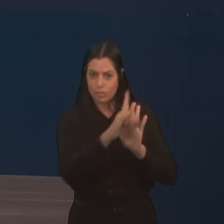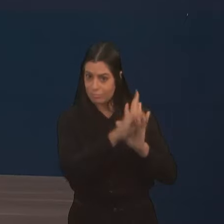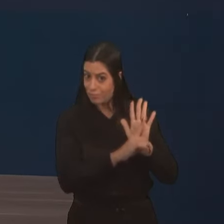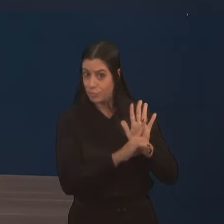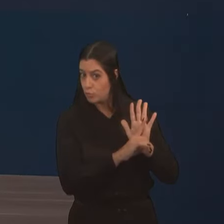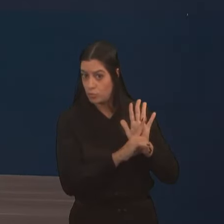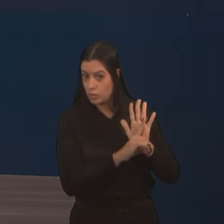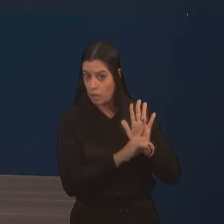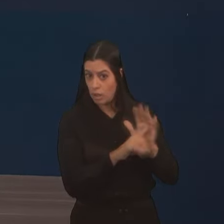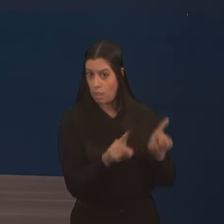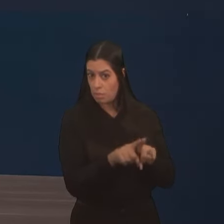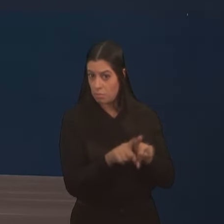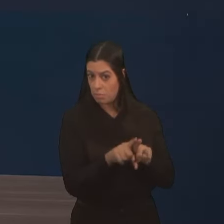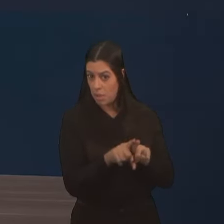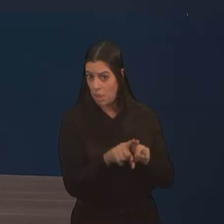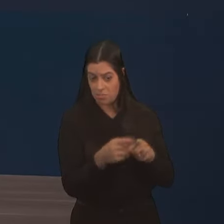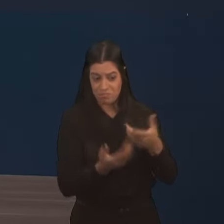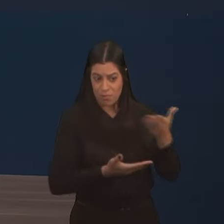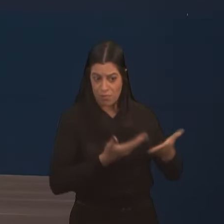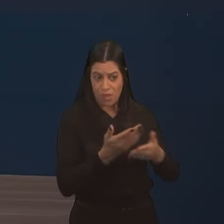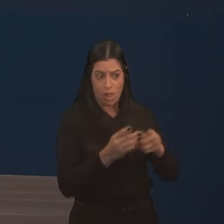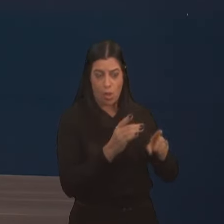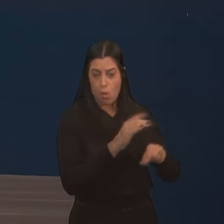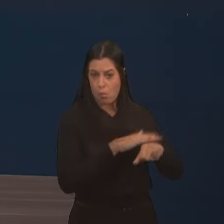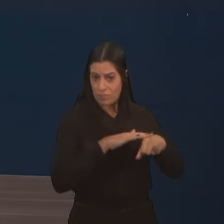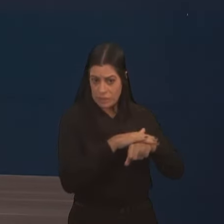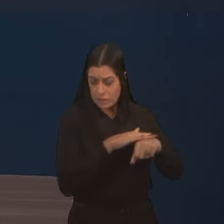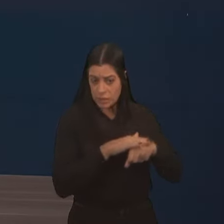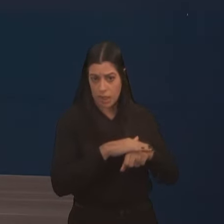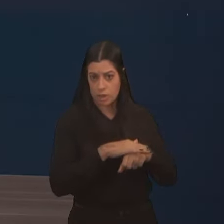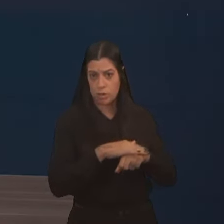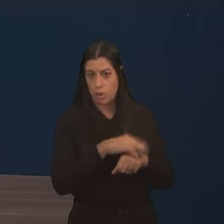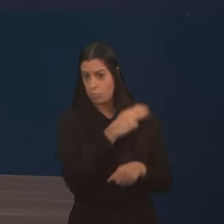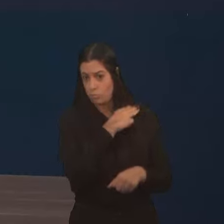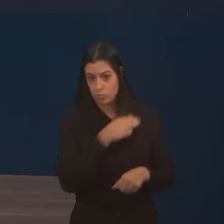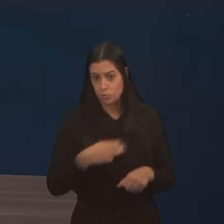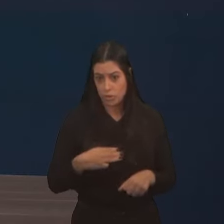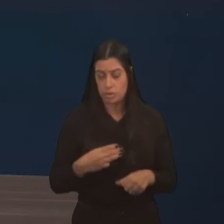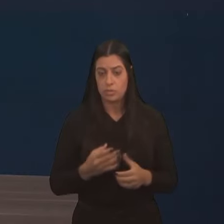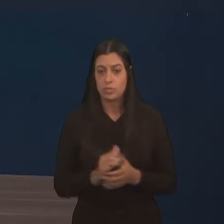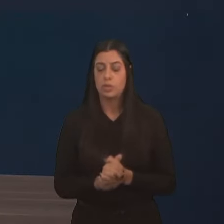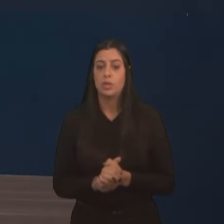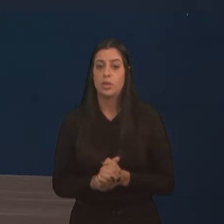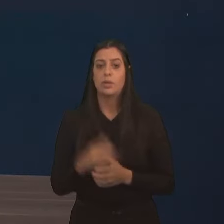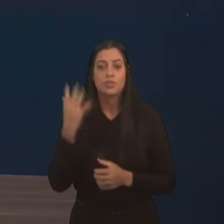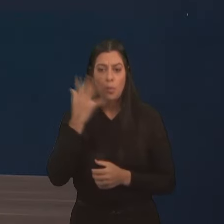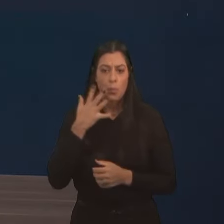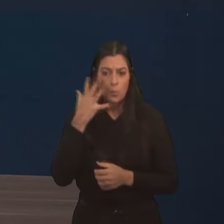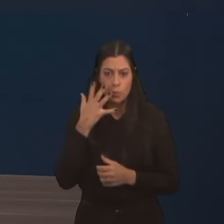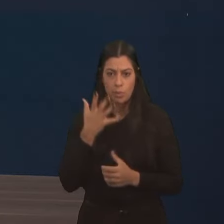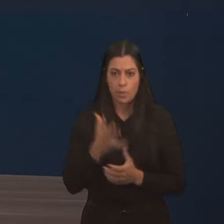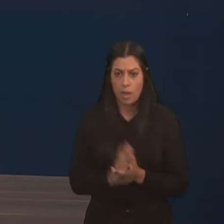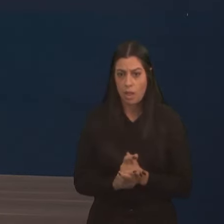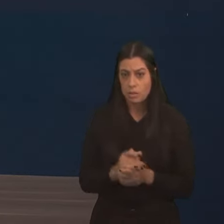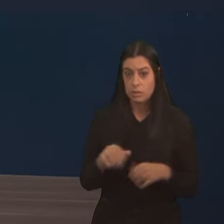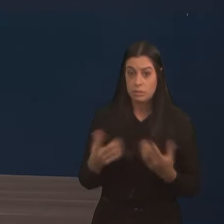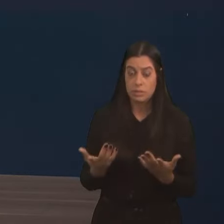tan bien trabajado, tratado por los ministros que efectivamente presentaron.